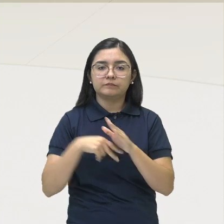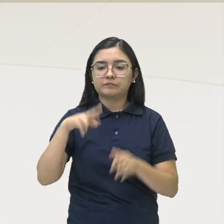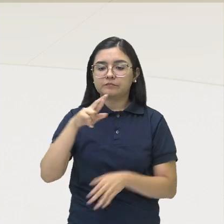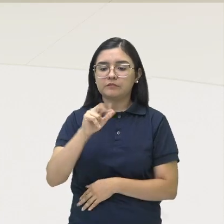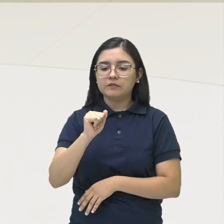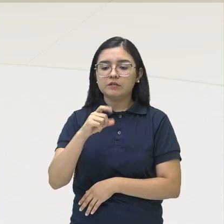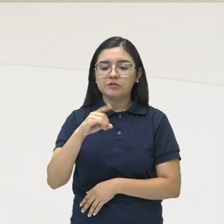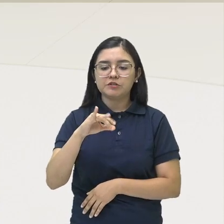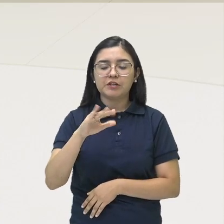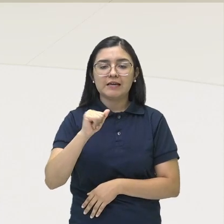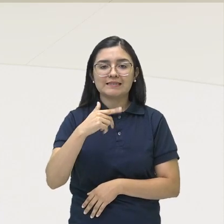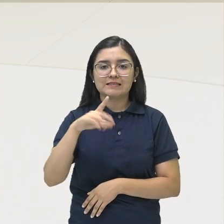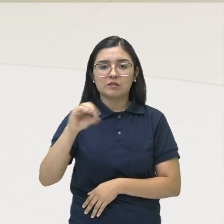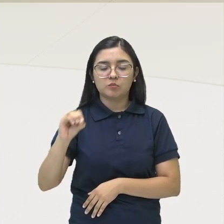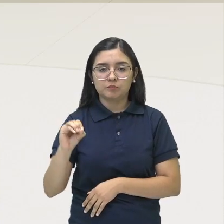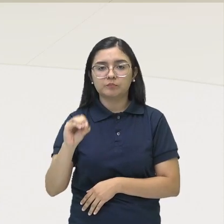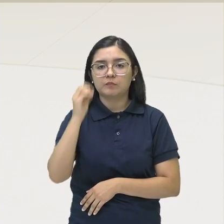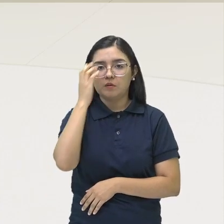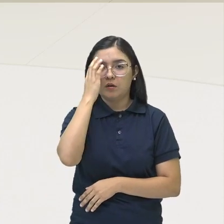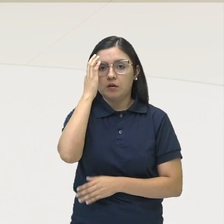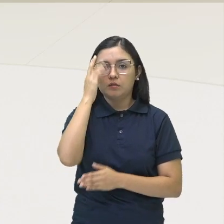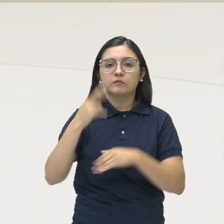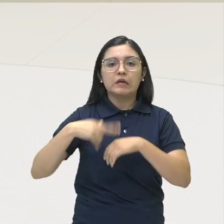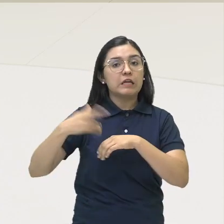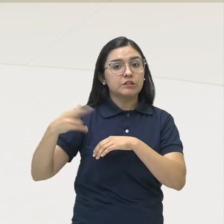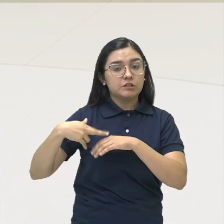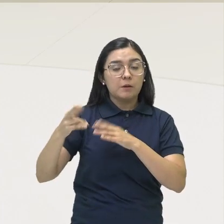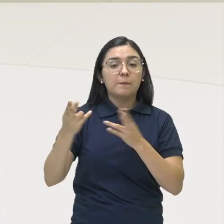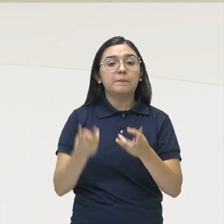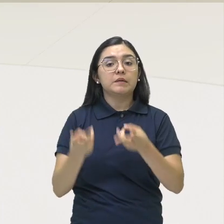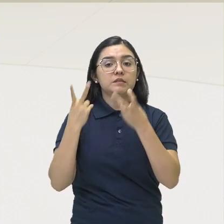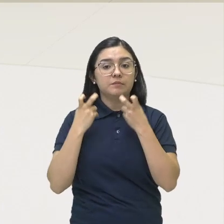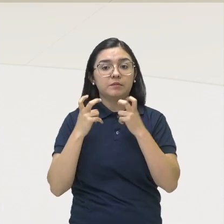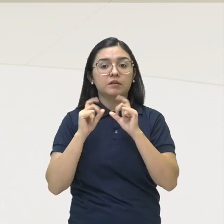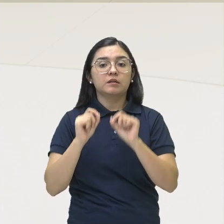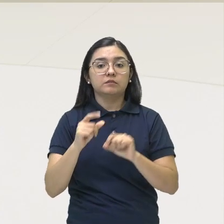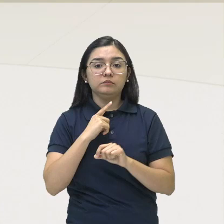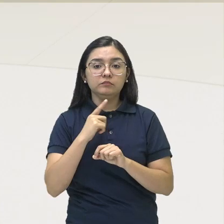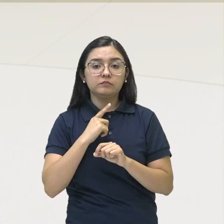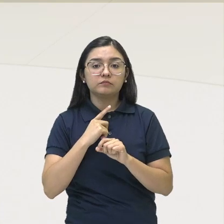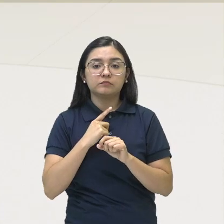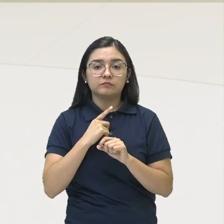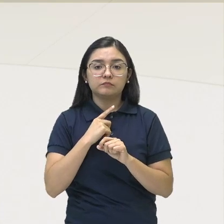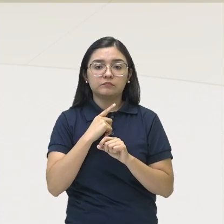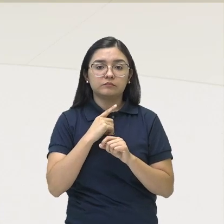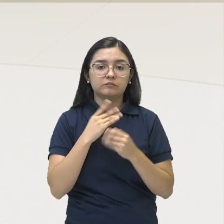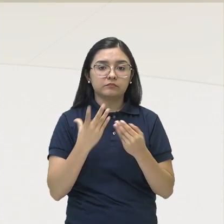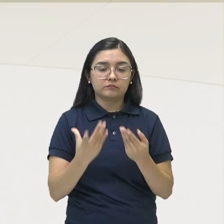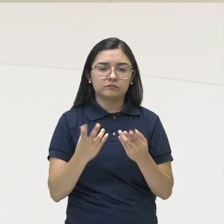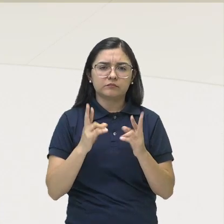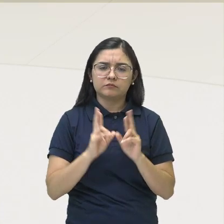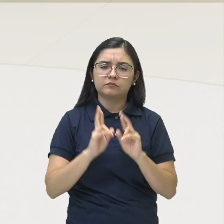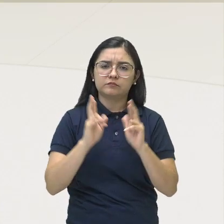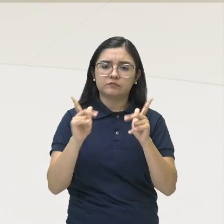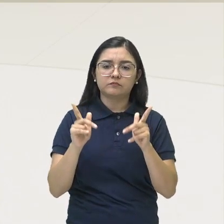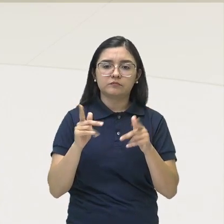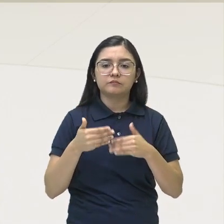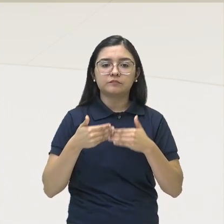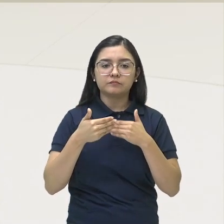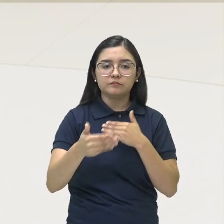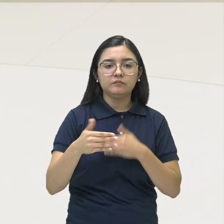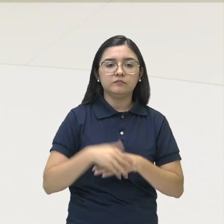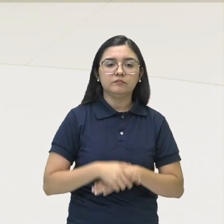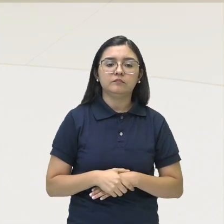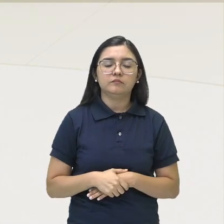radiações, tá? Ou seja, já começaram a perceber que esses elementos possuíam propriedades, assim, bem diferentes. Bora continuar